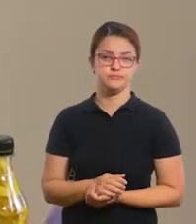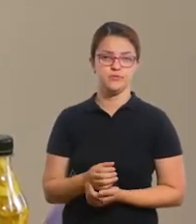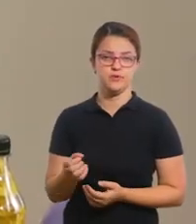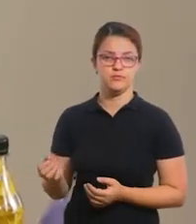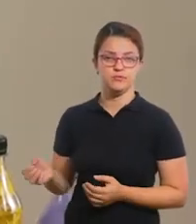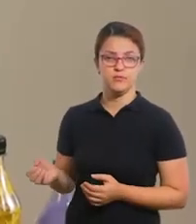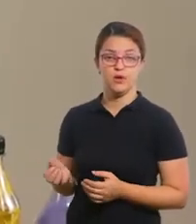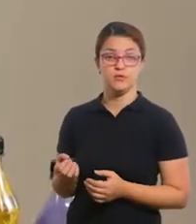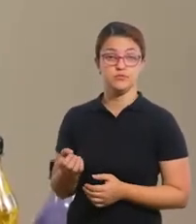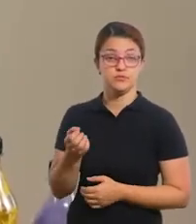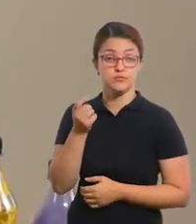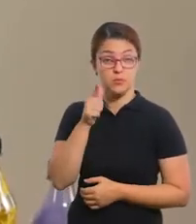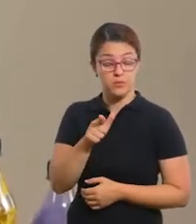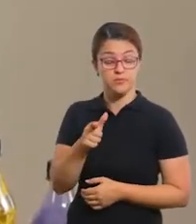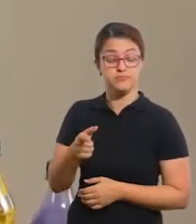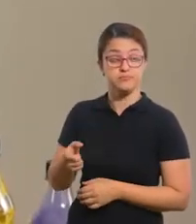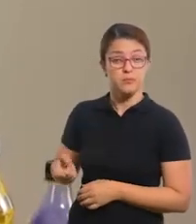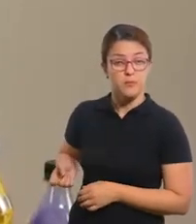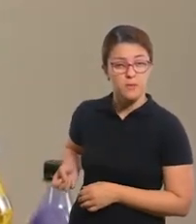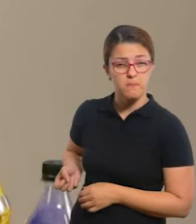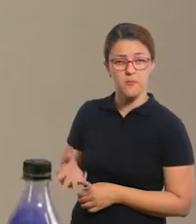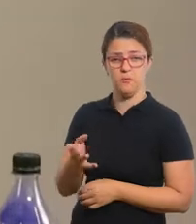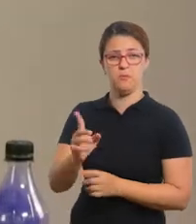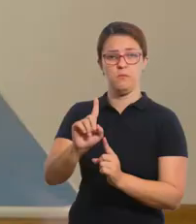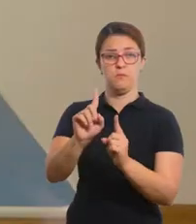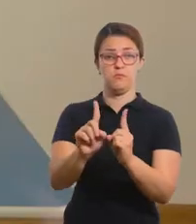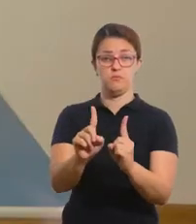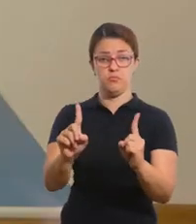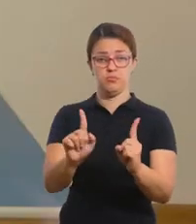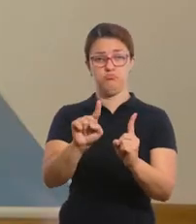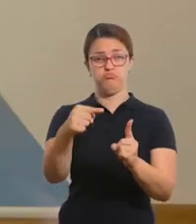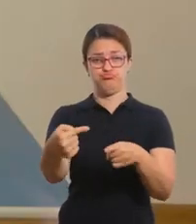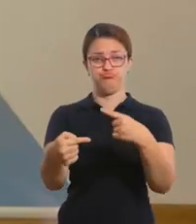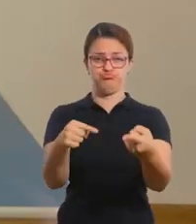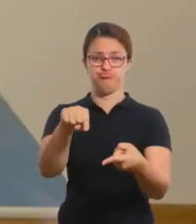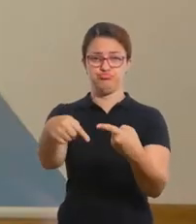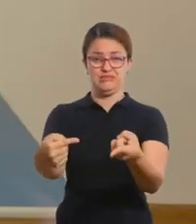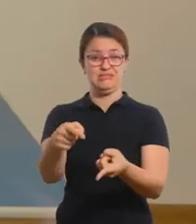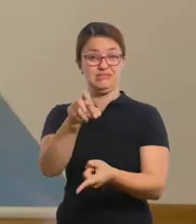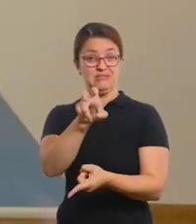terceiro arremesso. Ela arremessou, só que dessa vez ela derrubou 5.